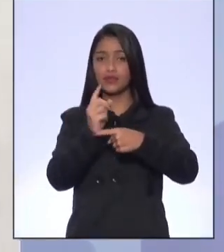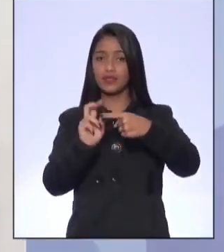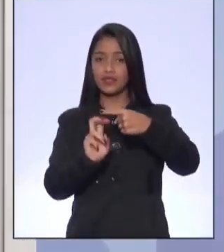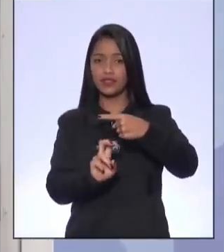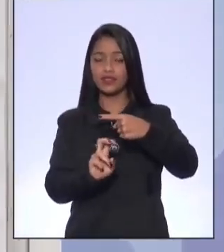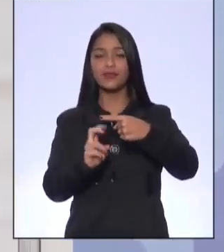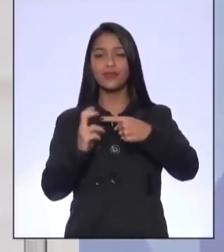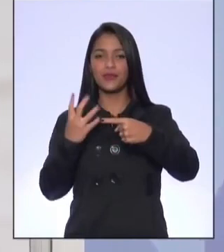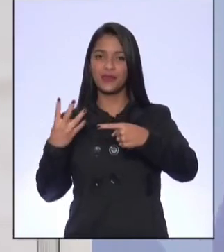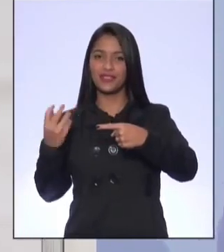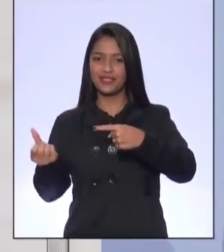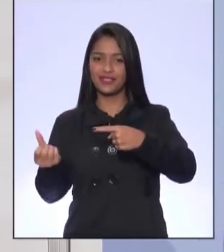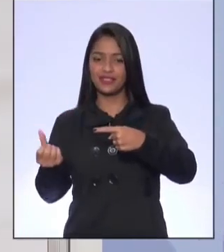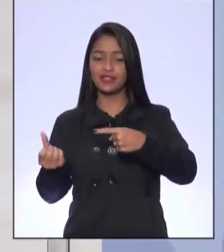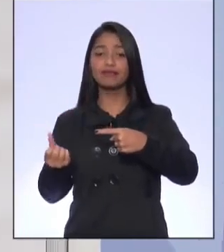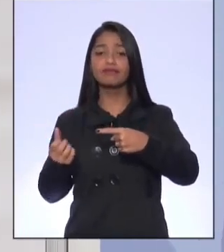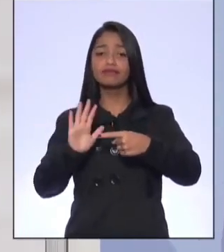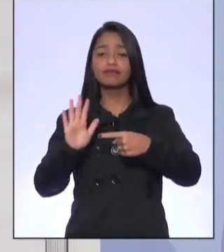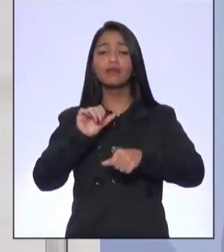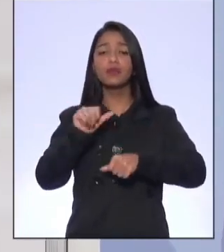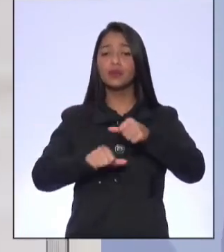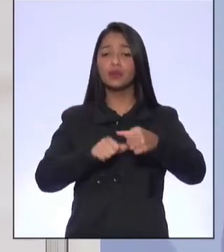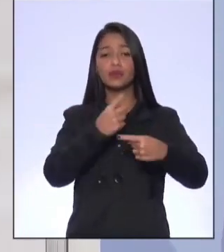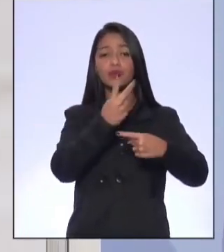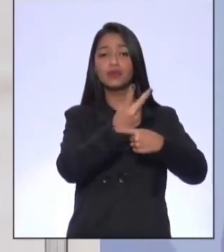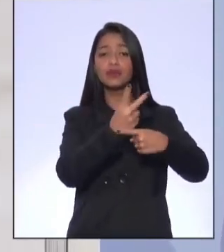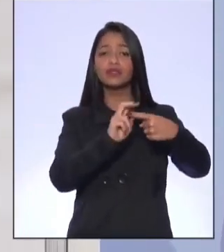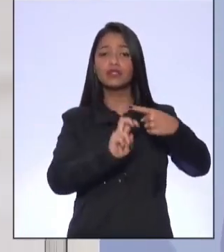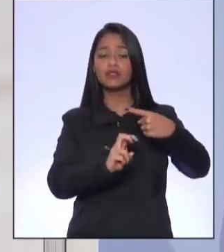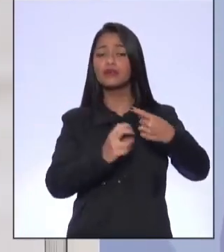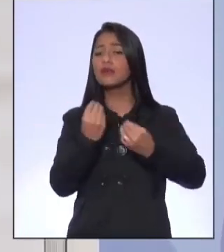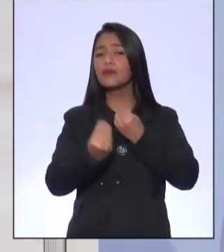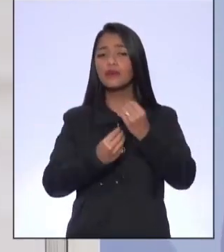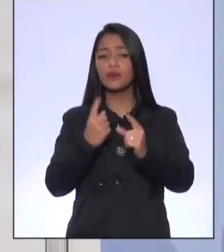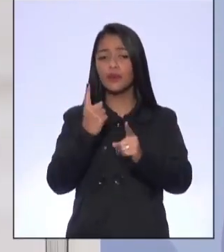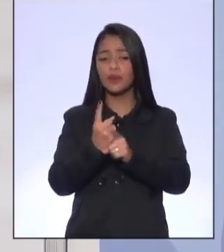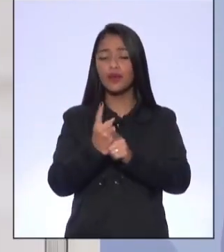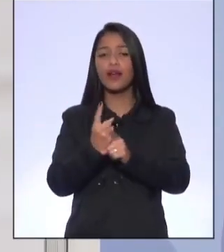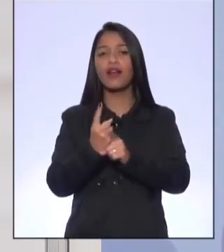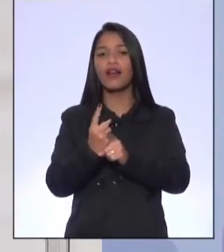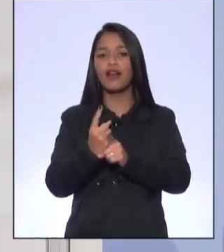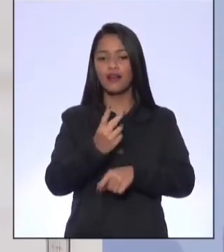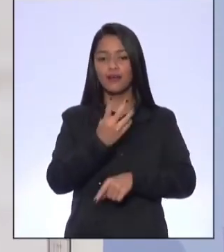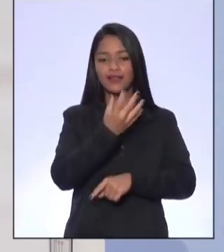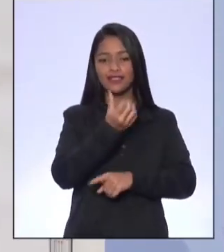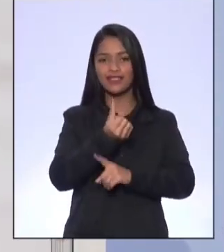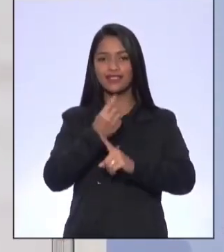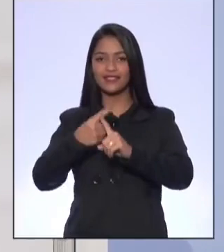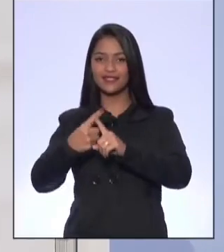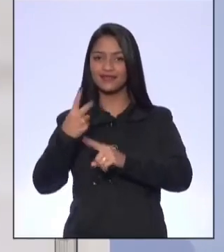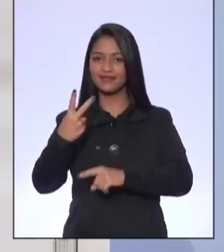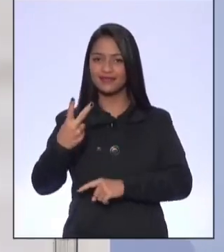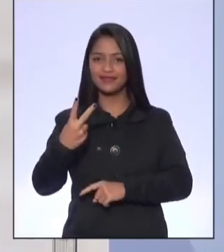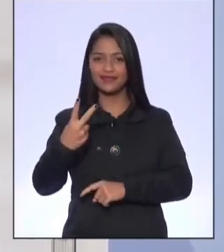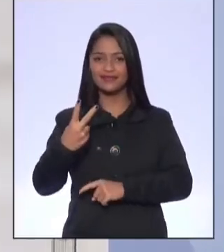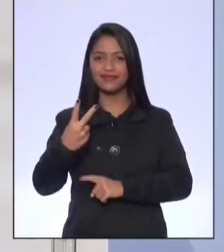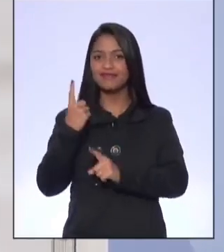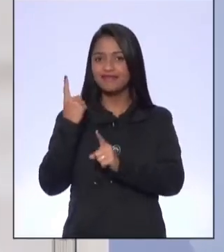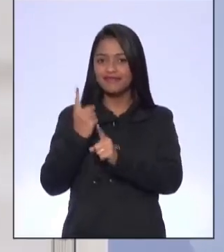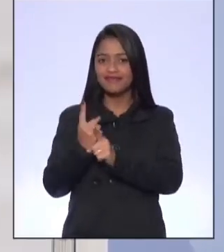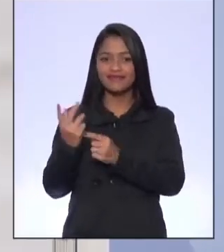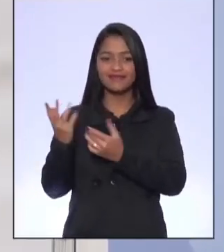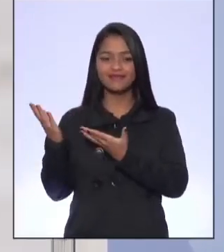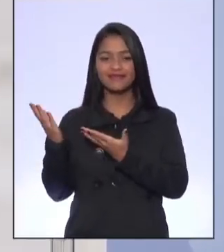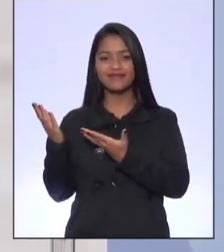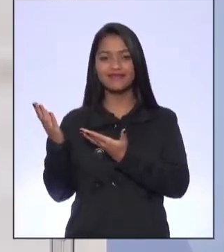queria 2/5. O que eu faço? Multiplico por 2. Não é isso? É isso aí. Então, eu encontro